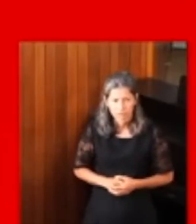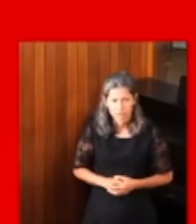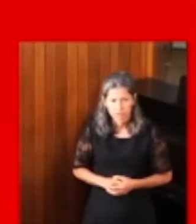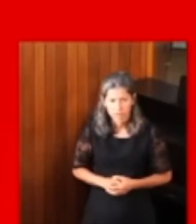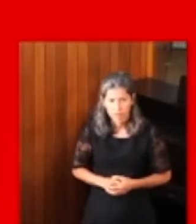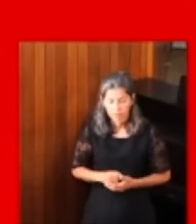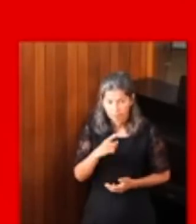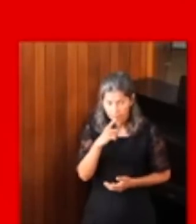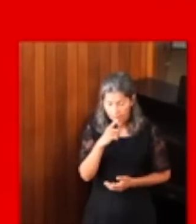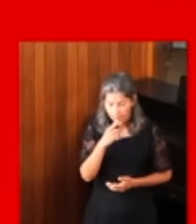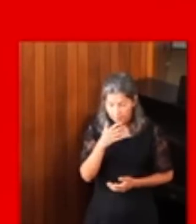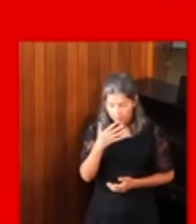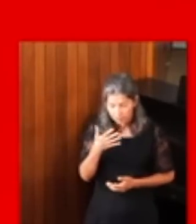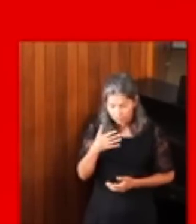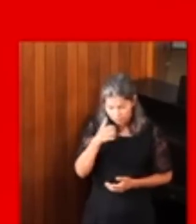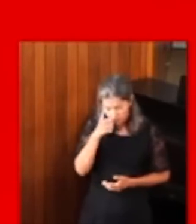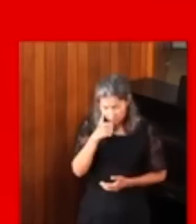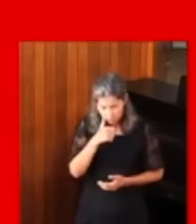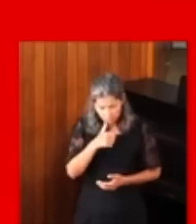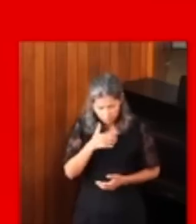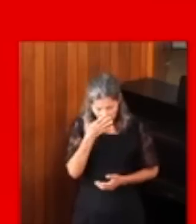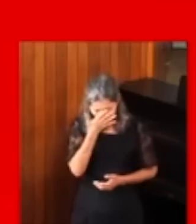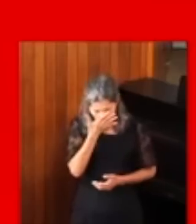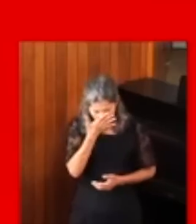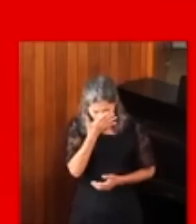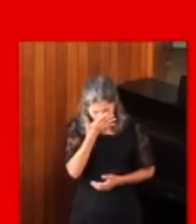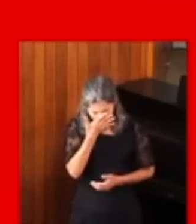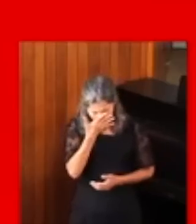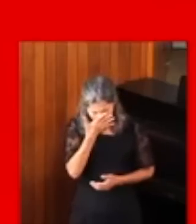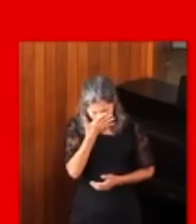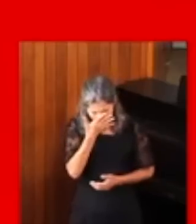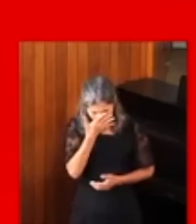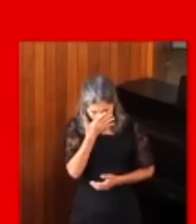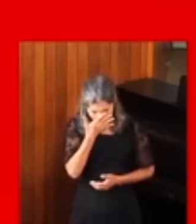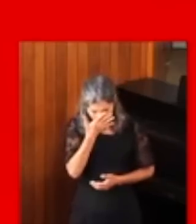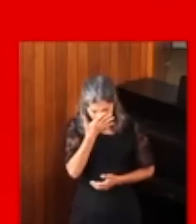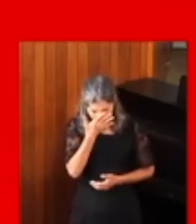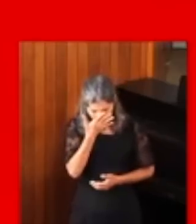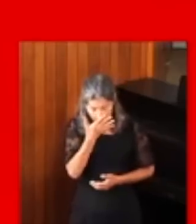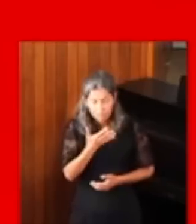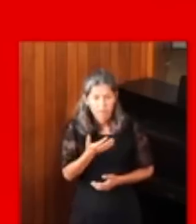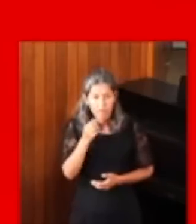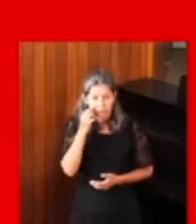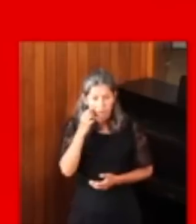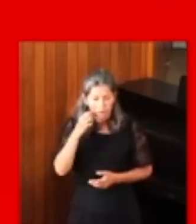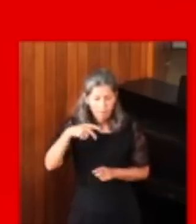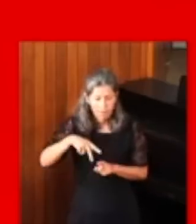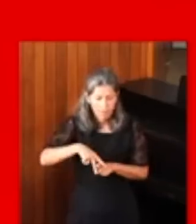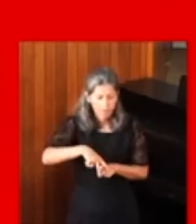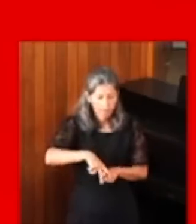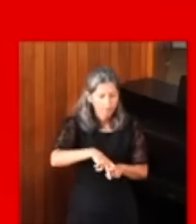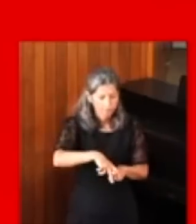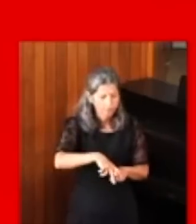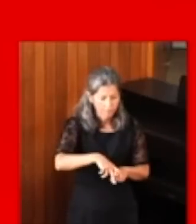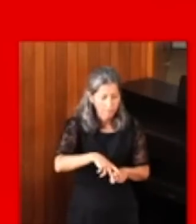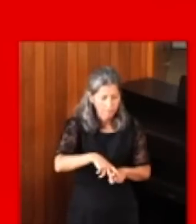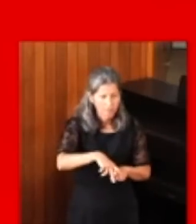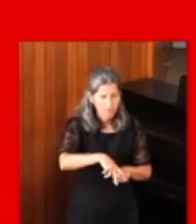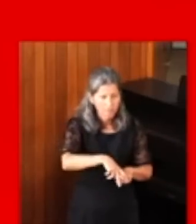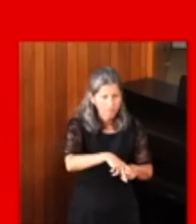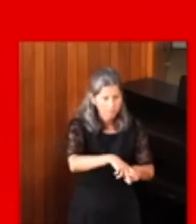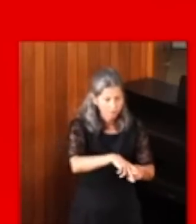da razão justamente na Catedral de Notre Dame. Olha a que ponto chegaram aqueles revolucionários. Eles